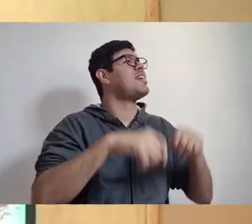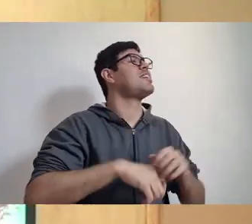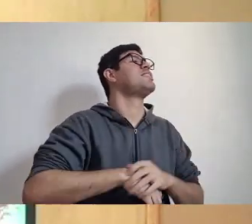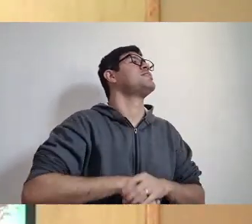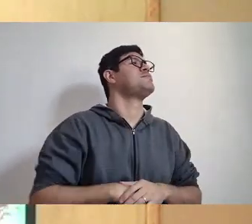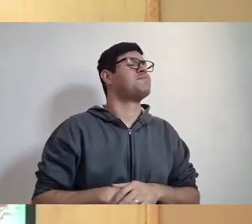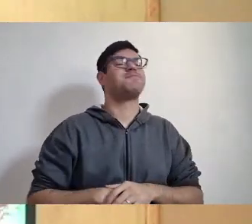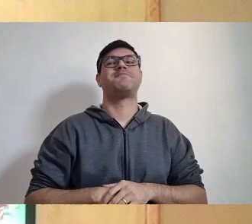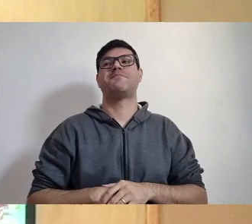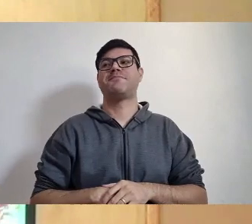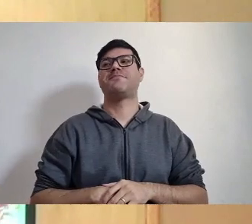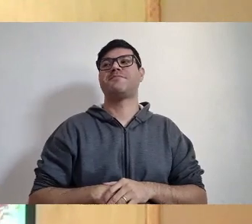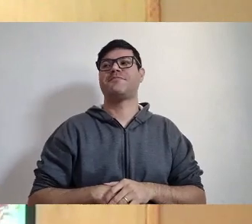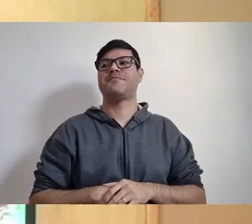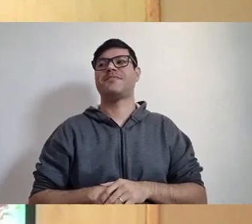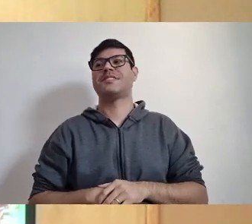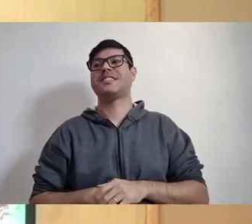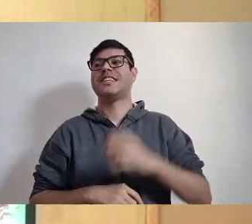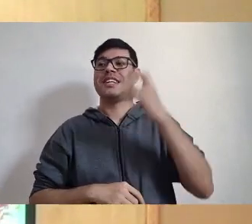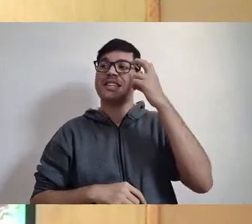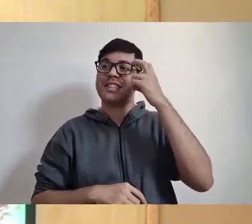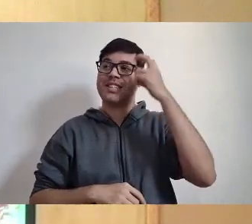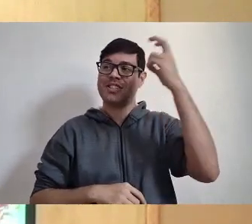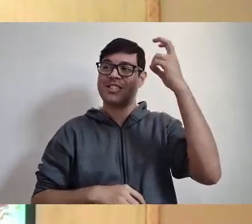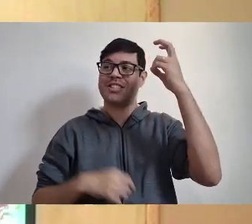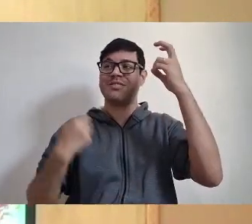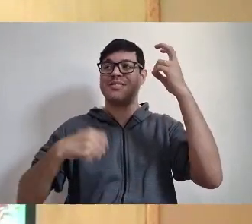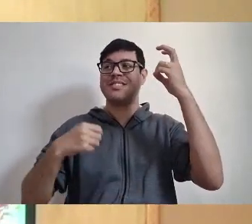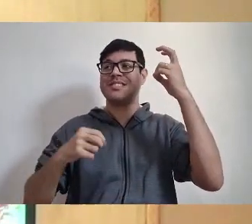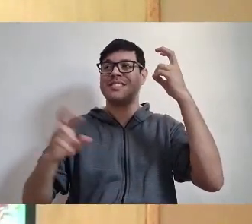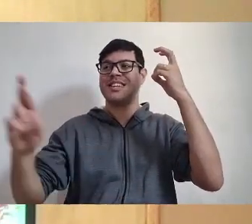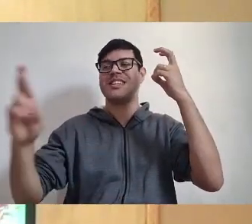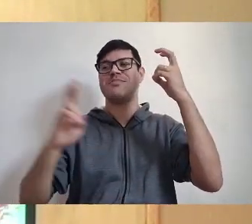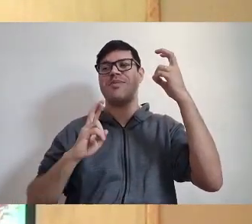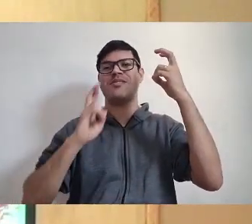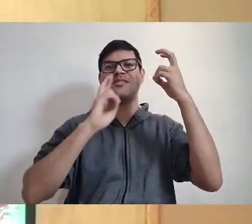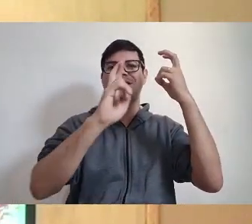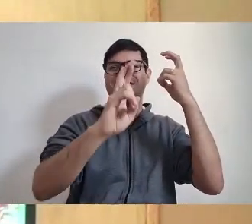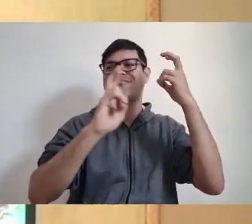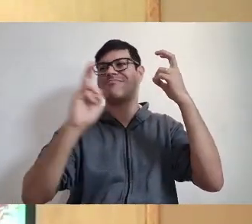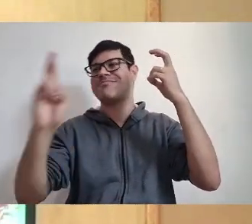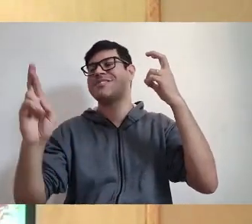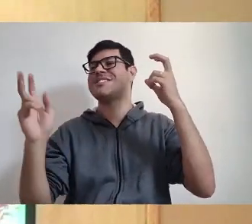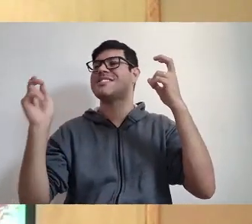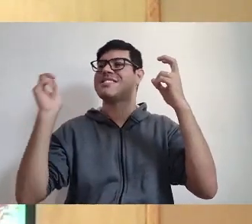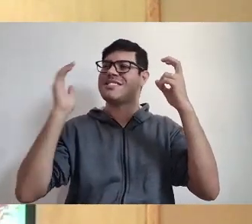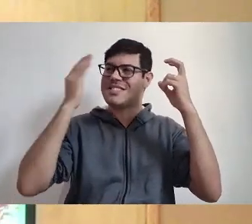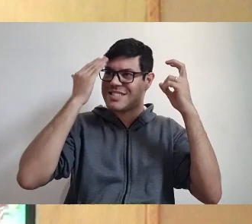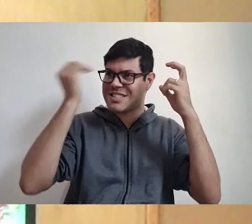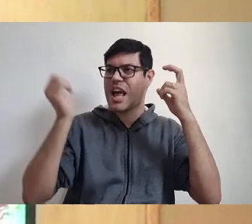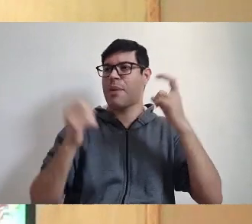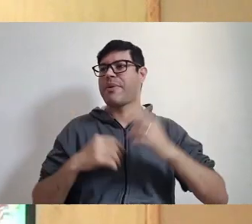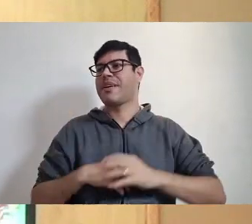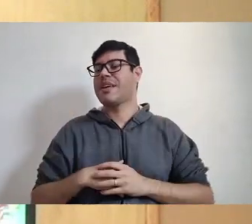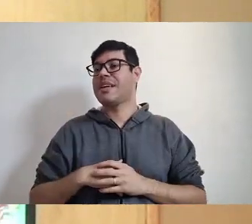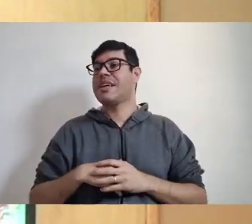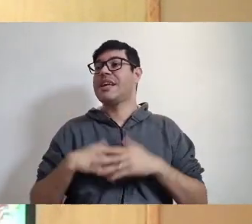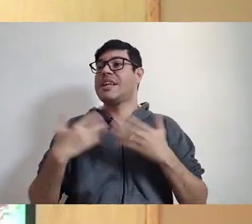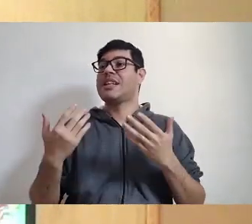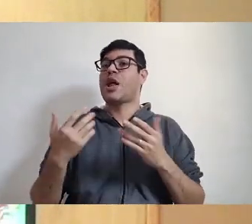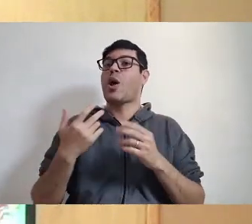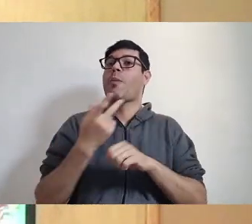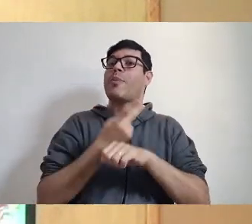O inteligente não é aquele que sabe tudo, mas é aquele que sabe onde procurar a resposta. Exatamente. Então você não sabe onde o que é uma coisa, mas se procura quem